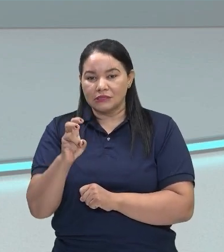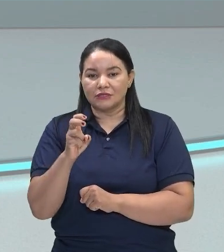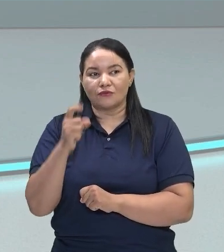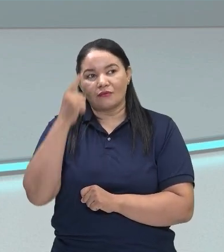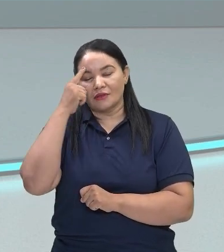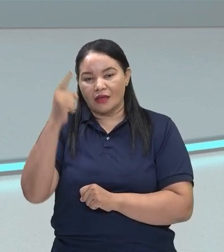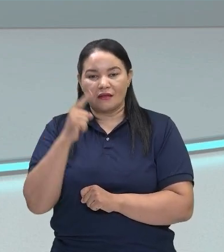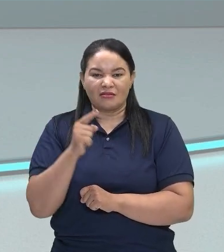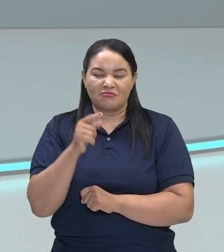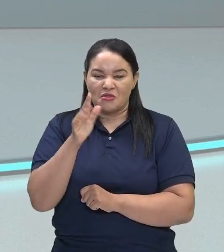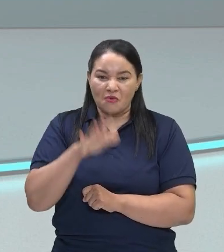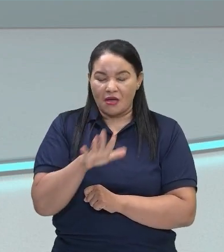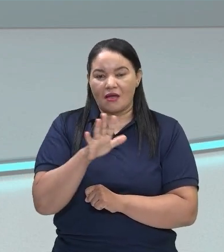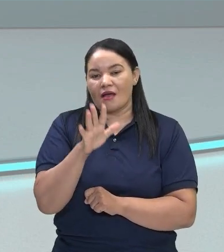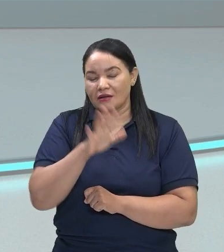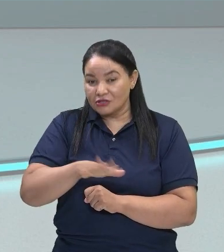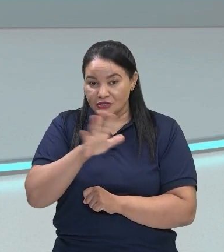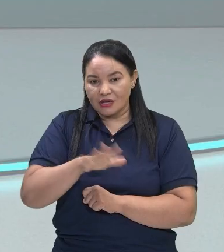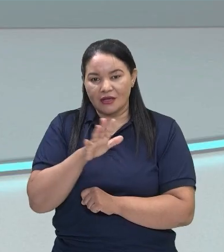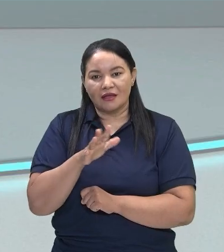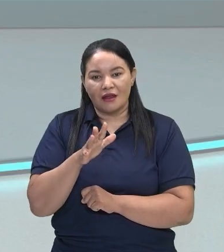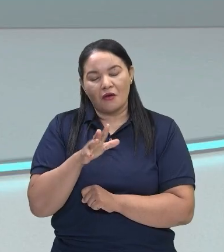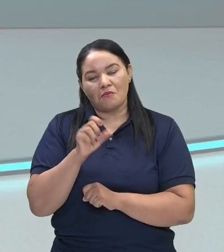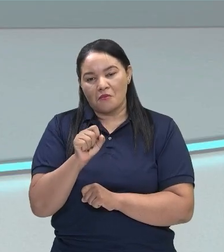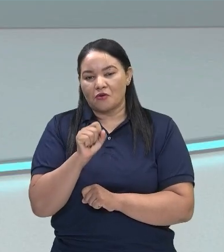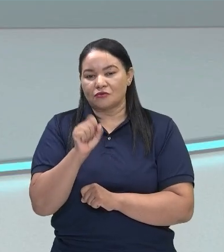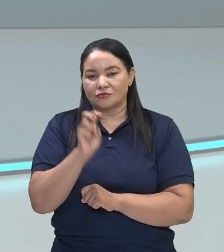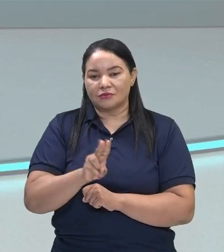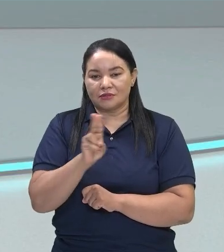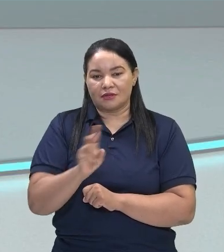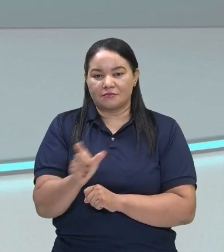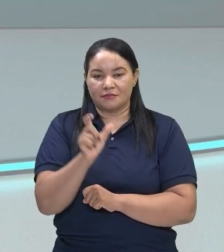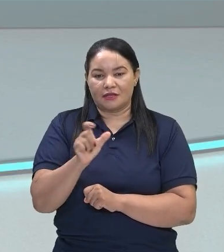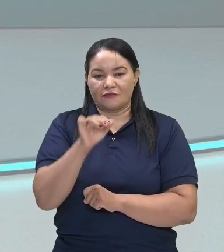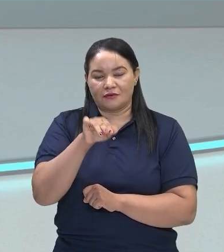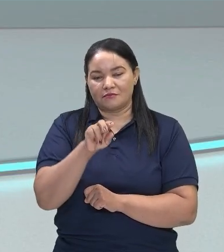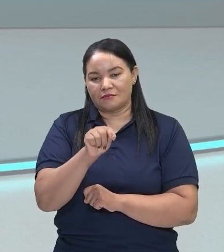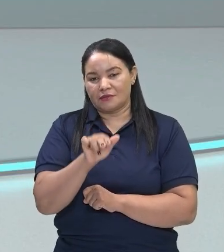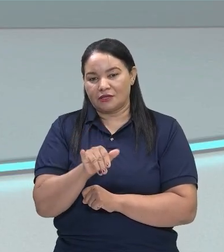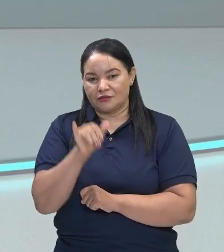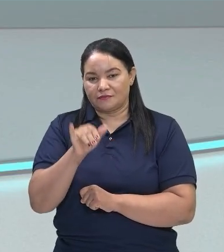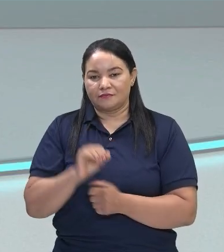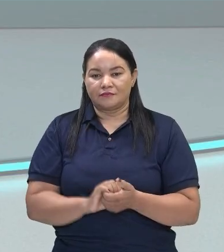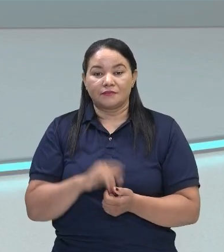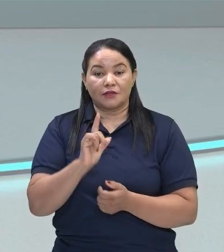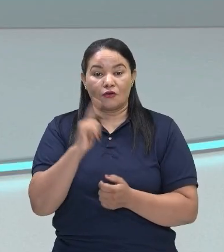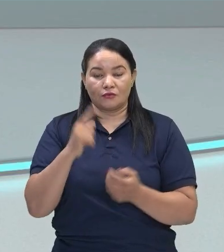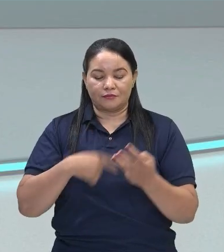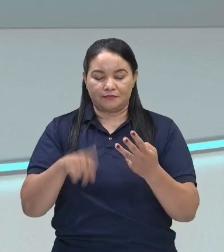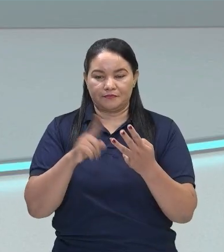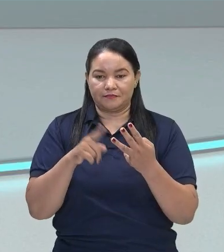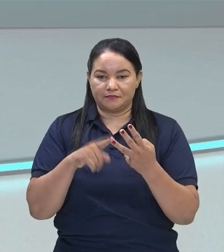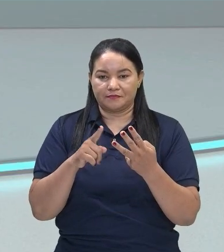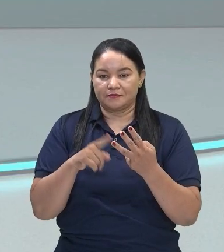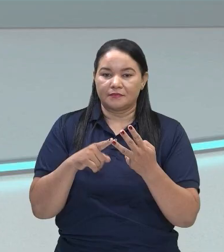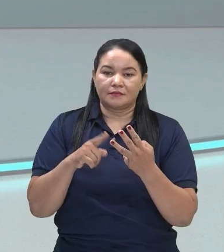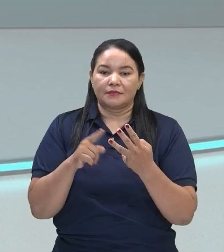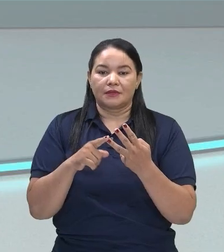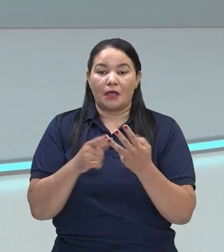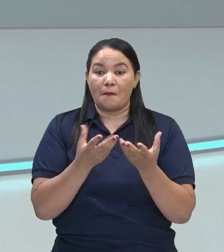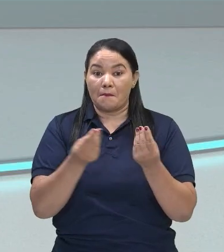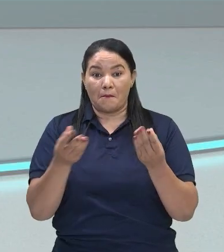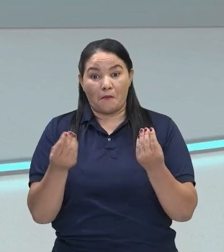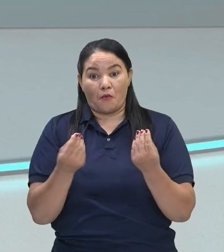mais geral. Mas elas são contáveis se eu quiser, portanto eu vou utilizar o many. Many options, eu tenho muitas opções, mesma